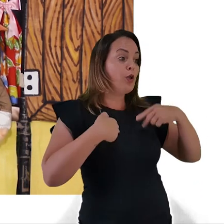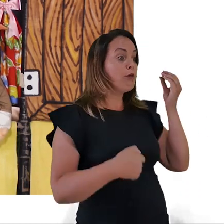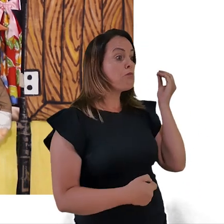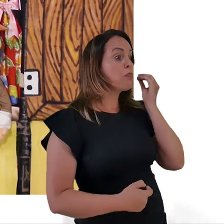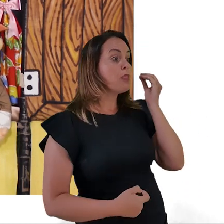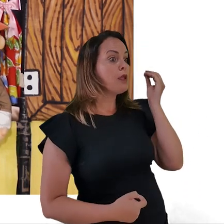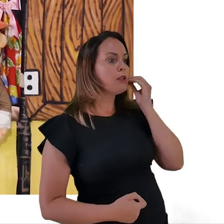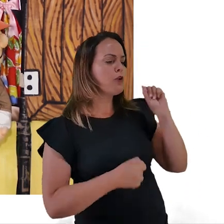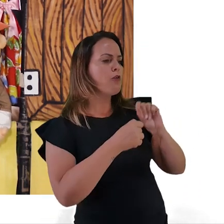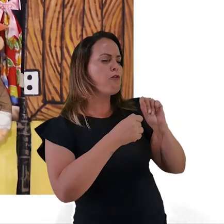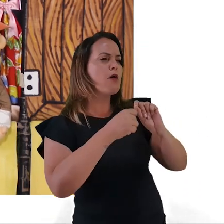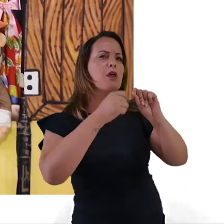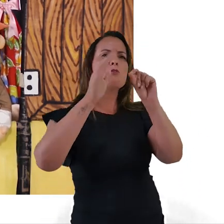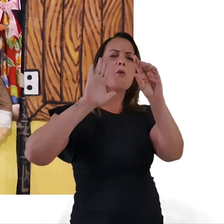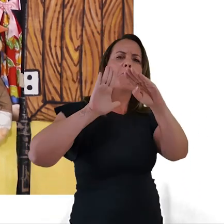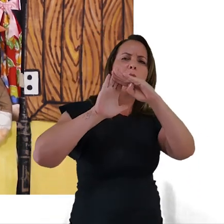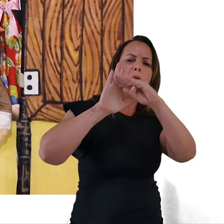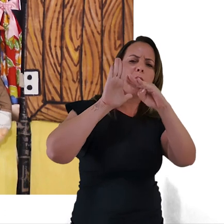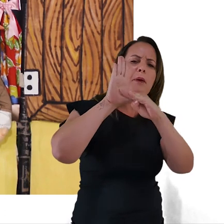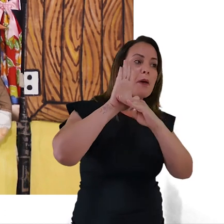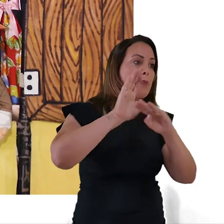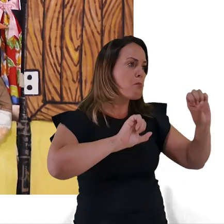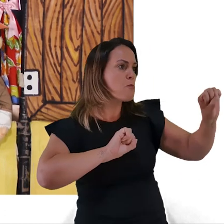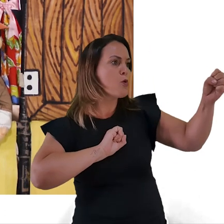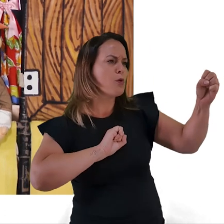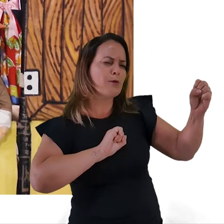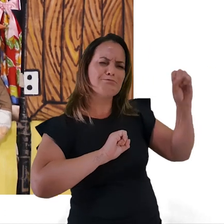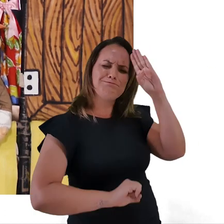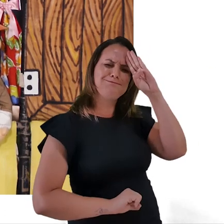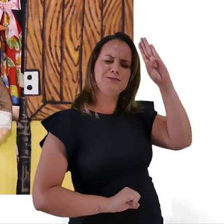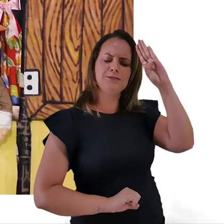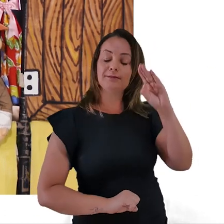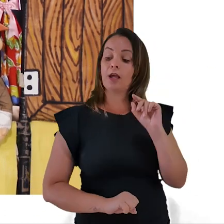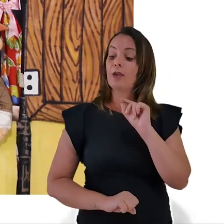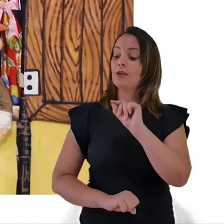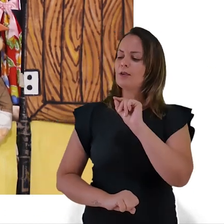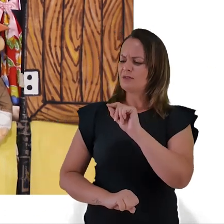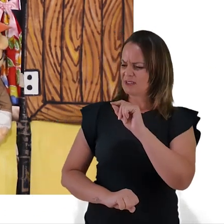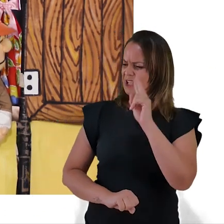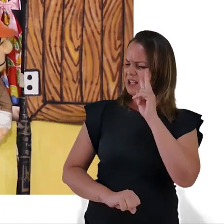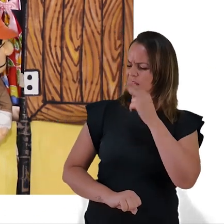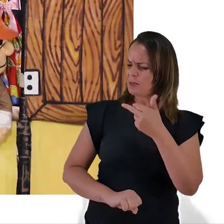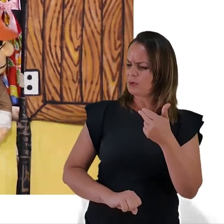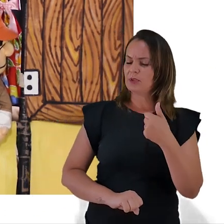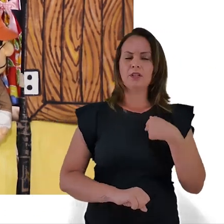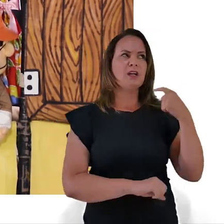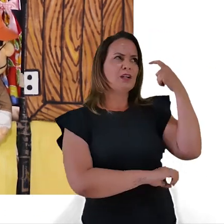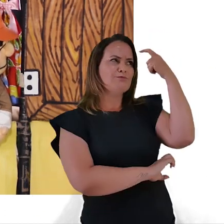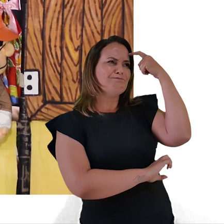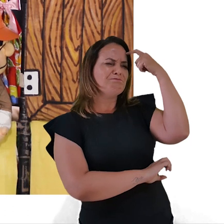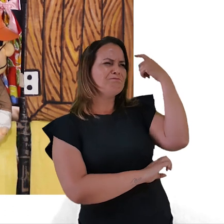heróis favoritos. E você, tem algum preferido? Deixa pensar...